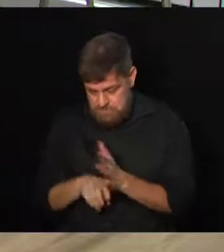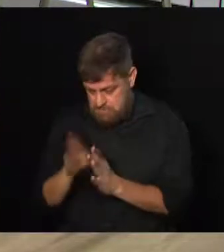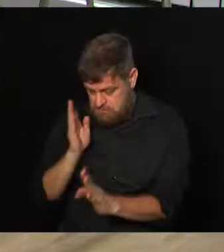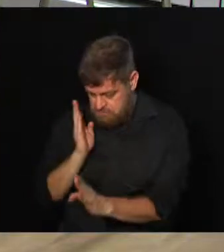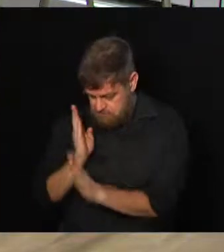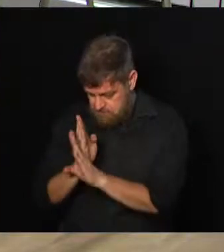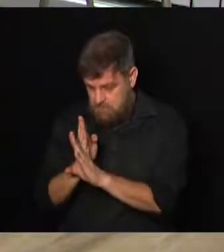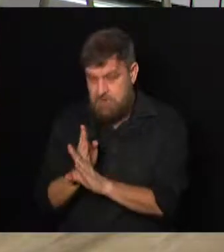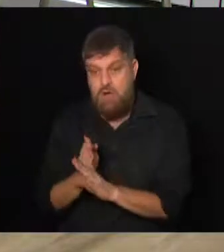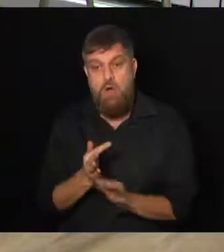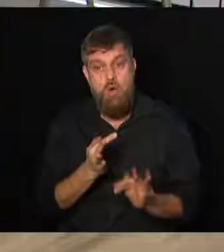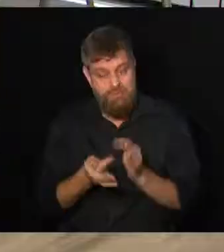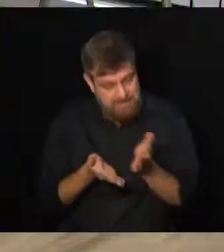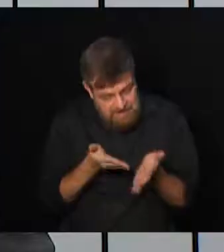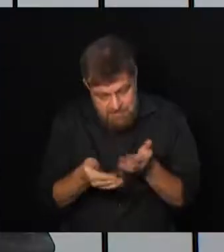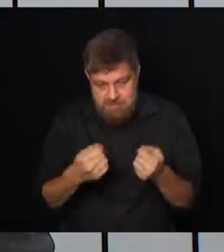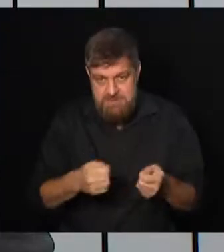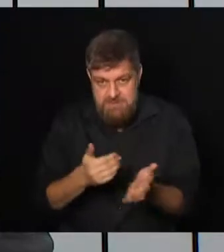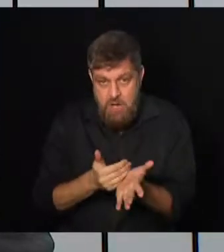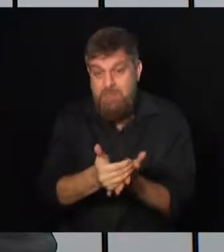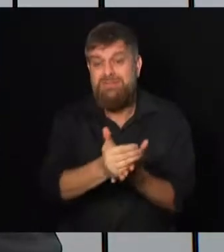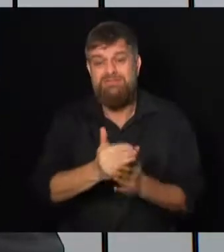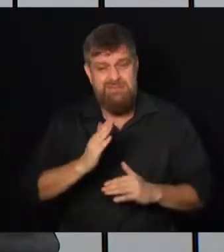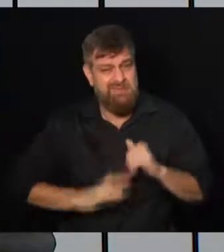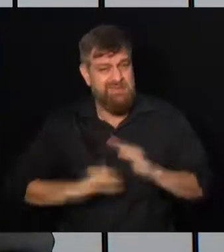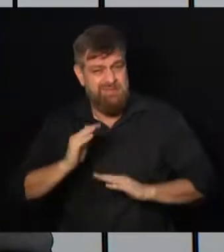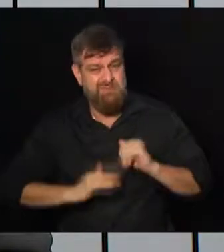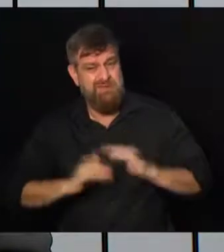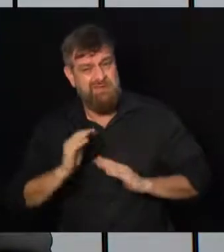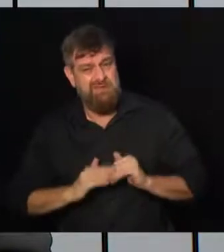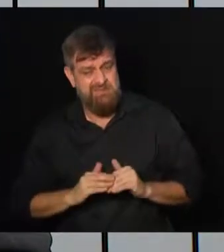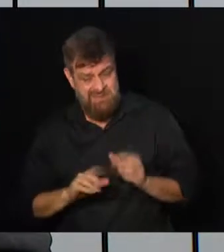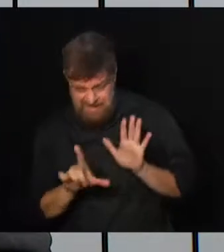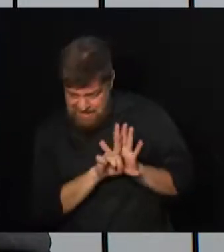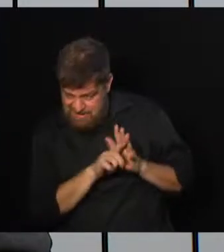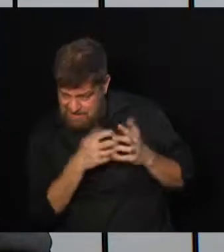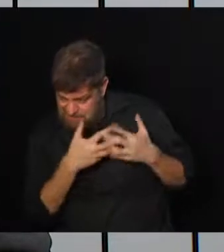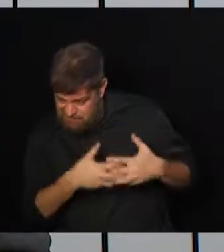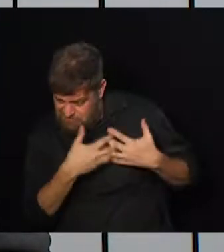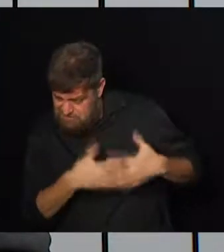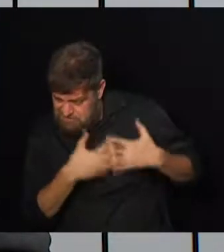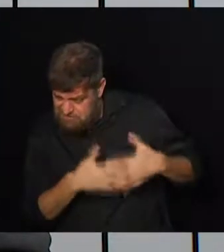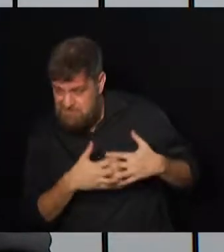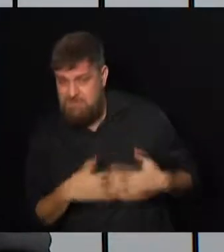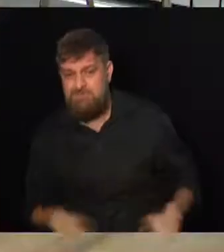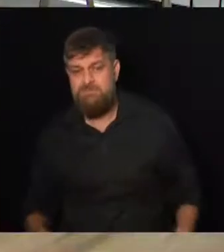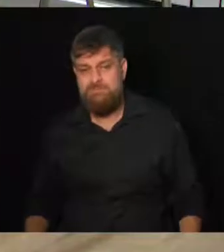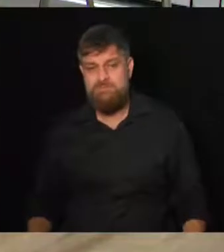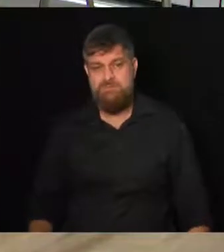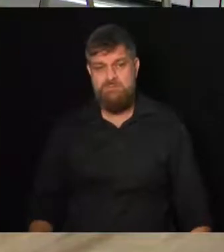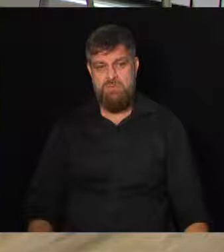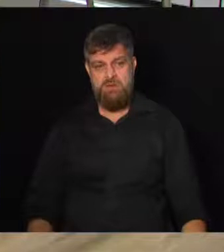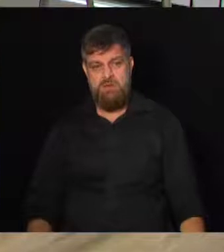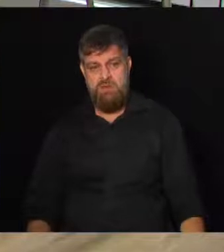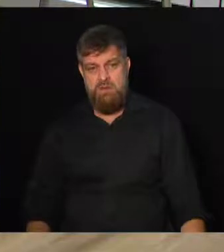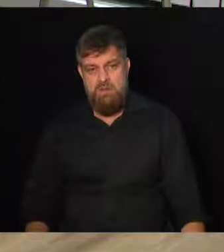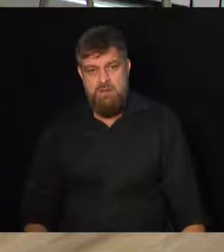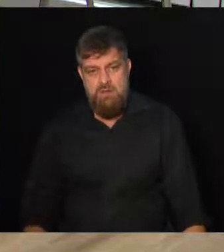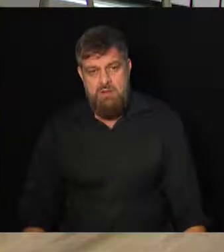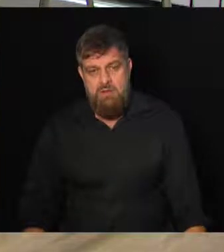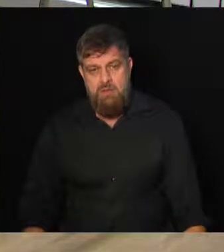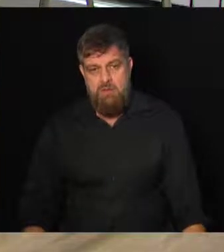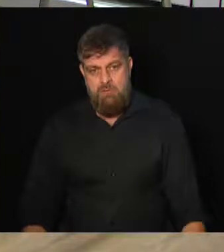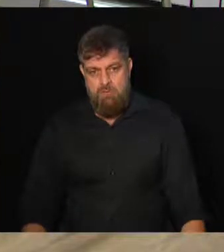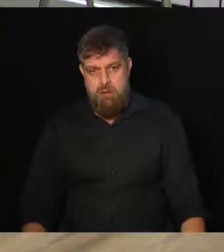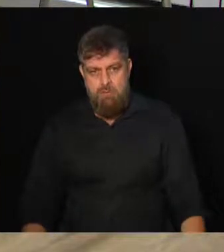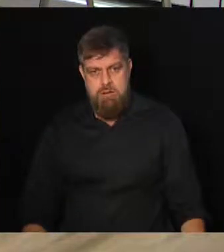a constatação da enfermidade. Mas na prática, essa lei tem sido... Então, eu tenho formação oncológica,